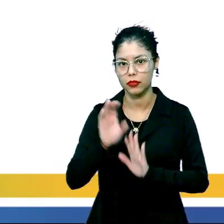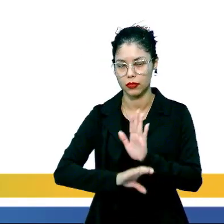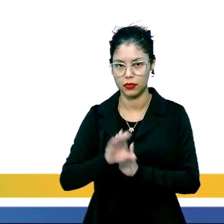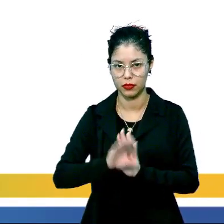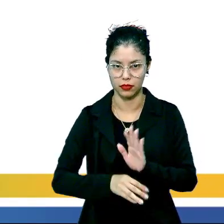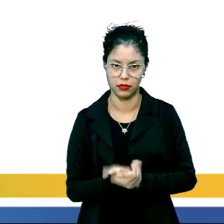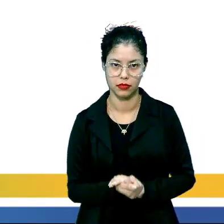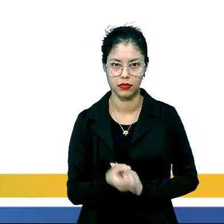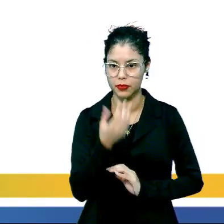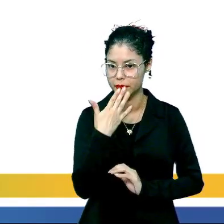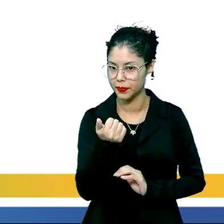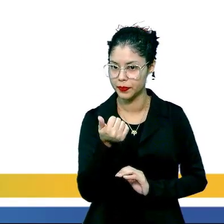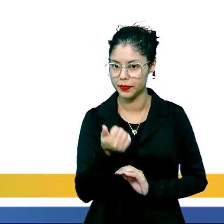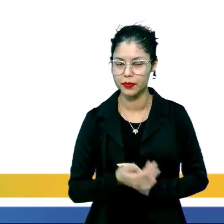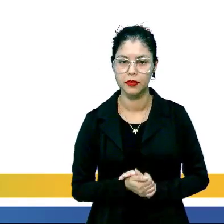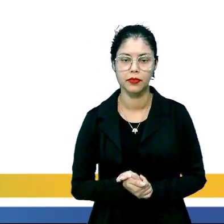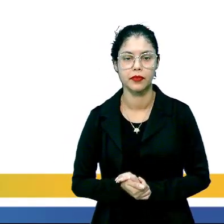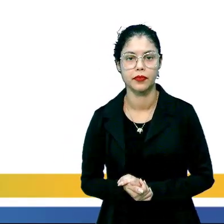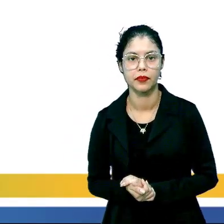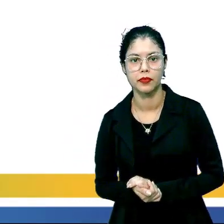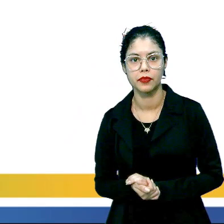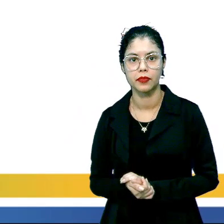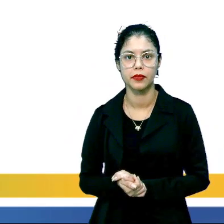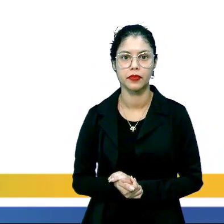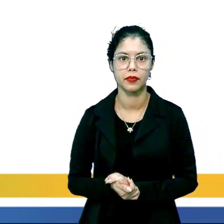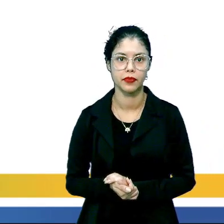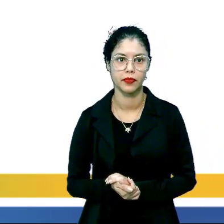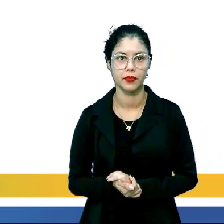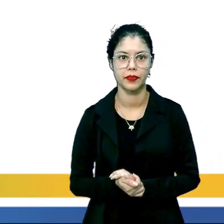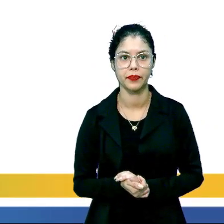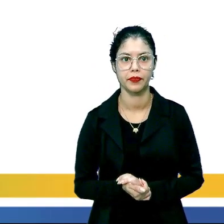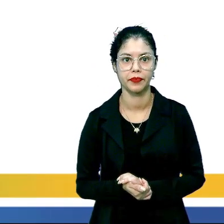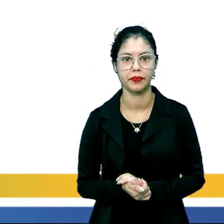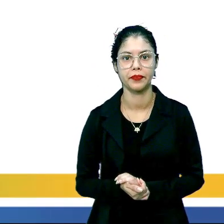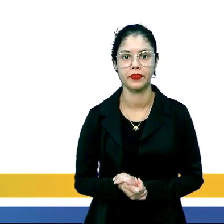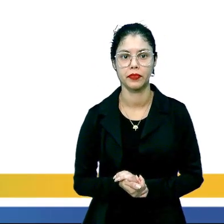conceito. Beleza? Vamos para a próxima questão?